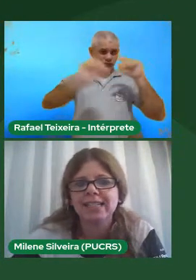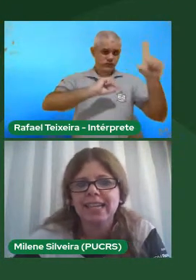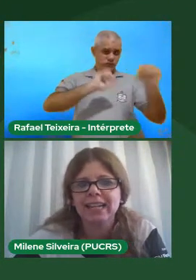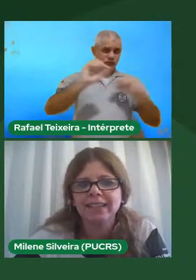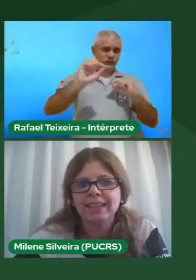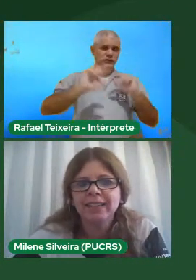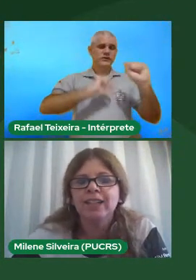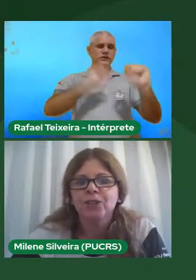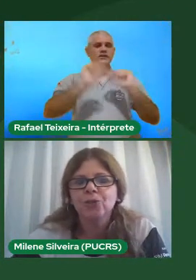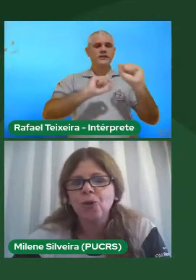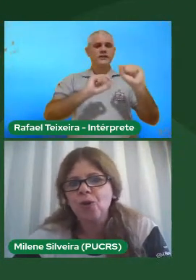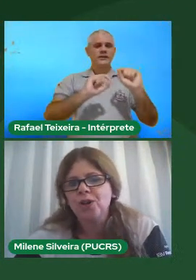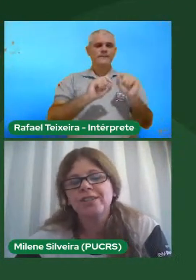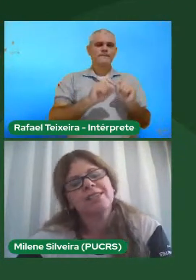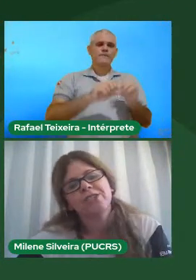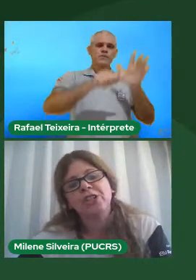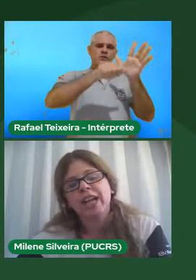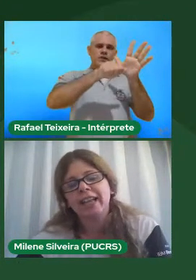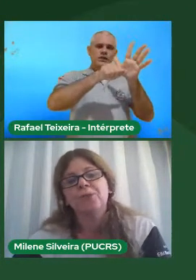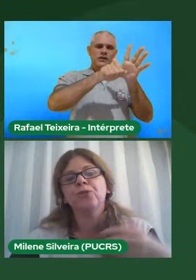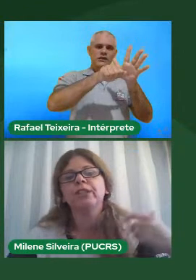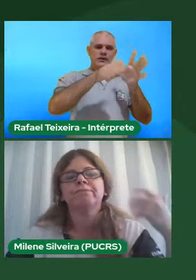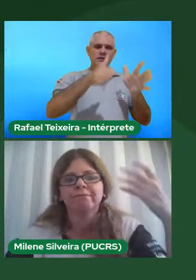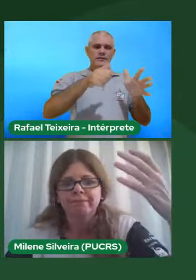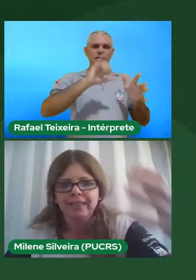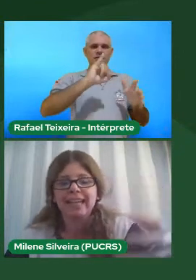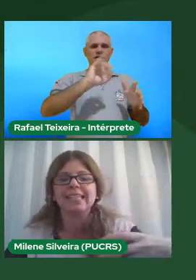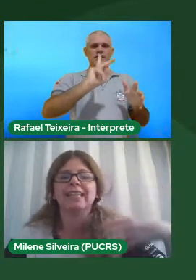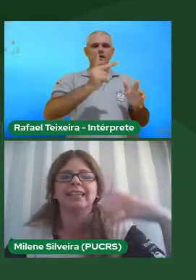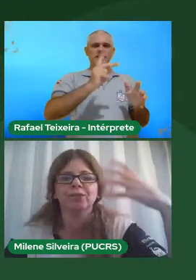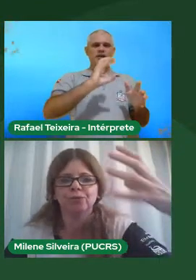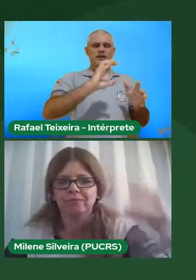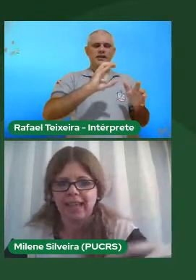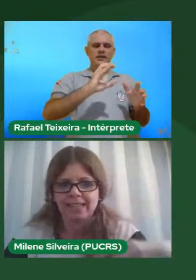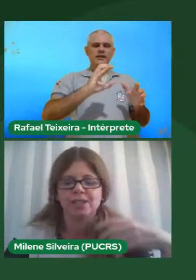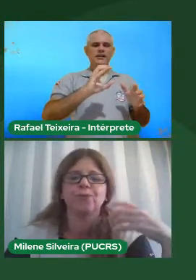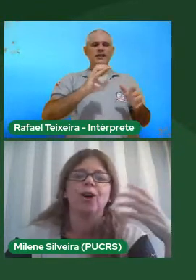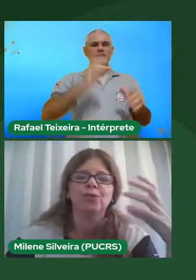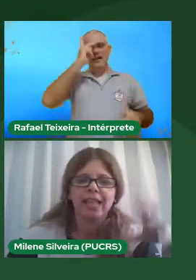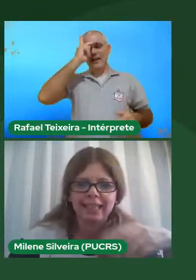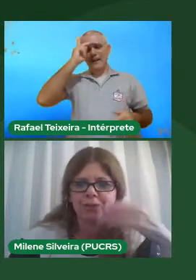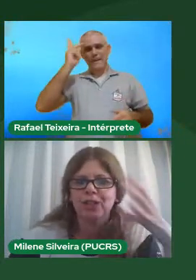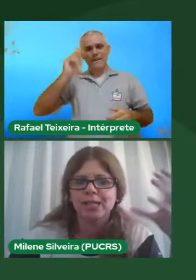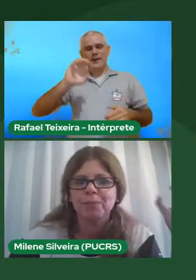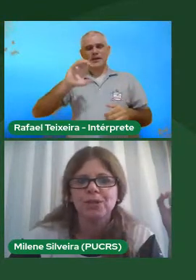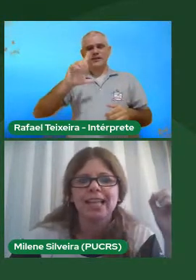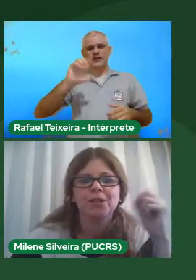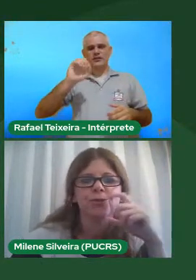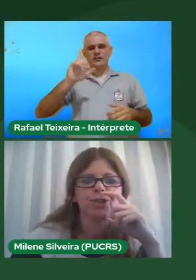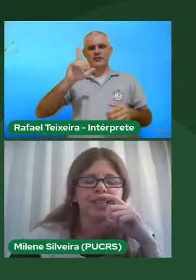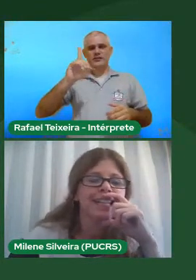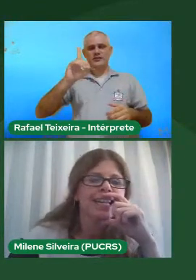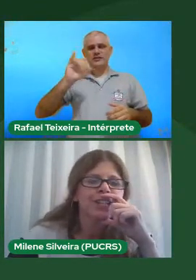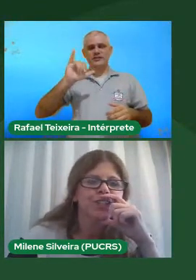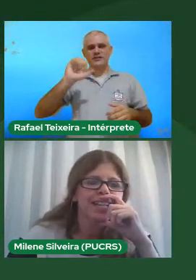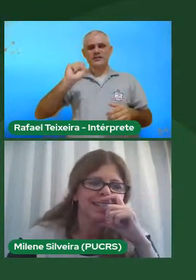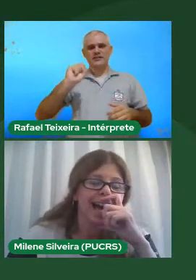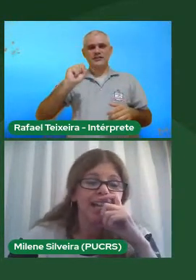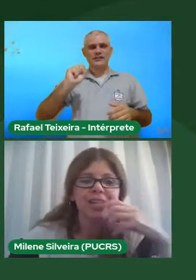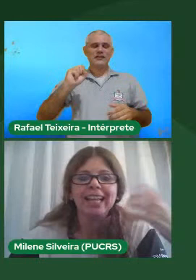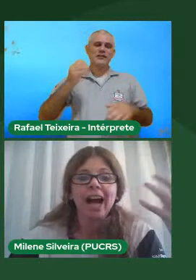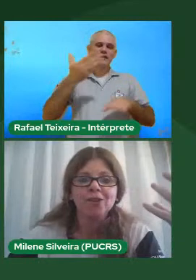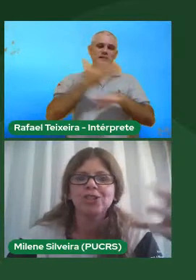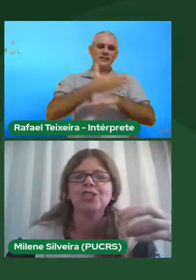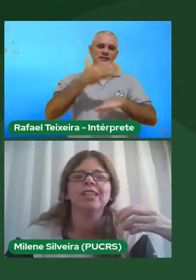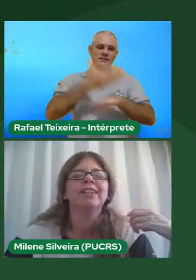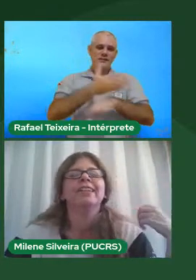primeiro IHC do Clodes. Gente, eu fui resgatando essas fotos, né? Ainda estou nesse processo de